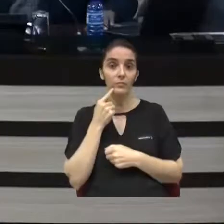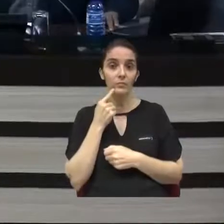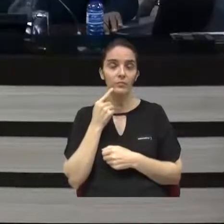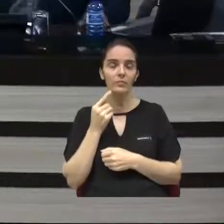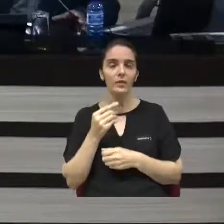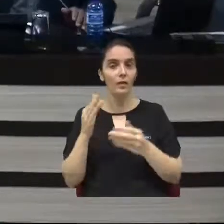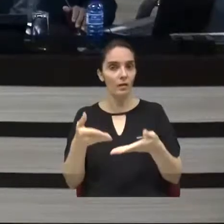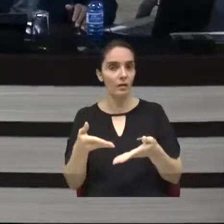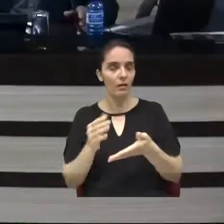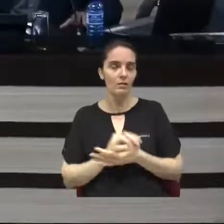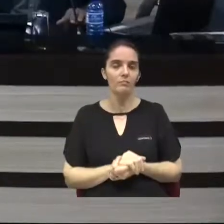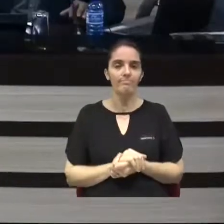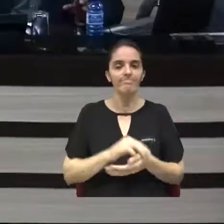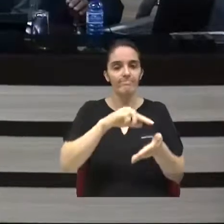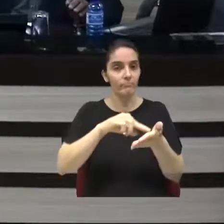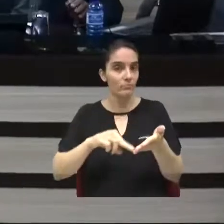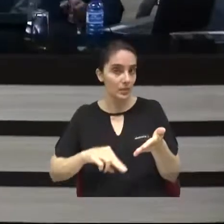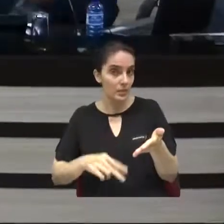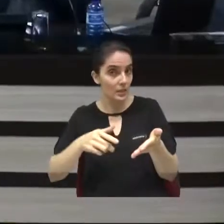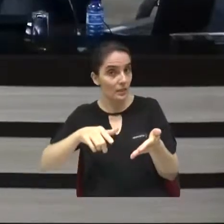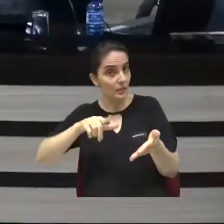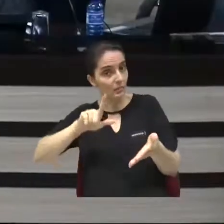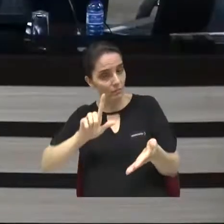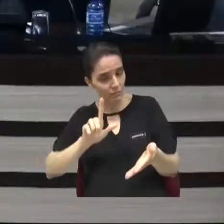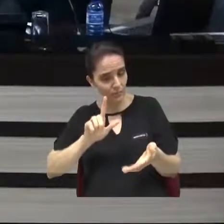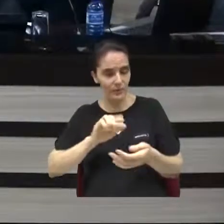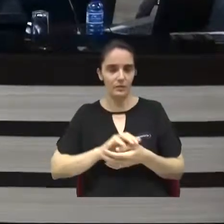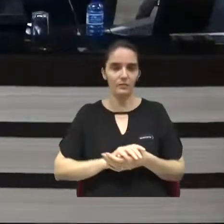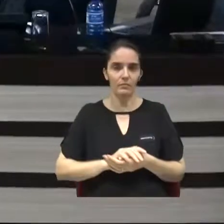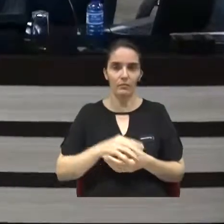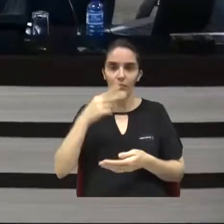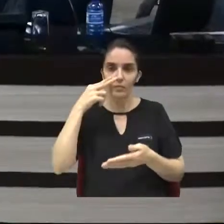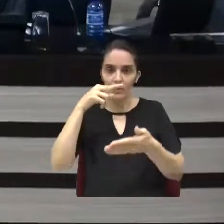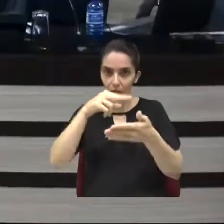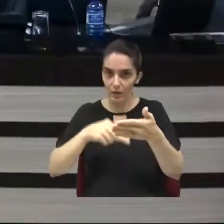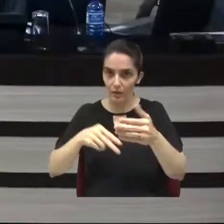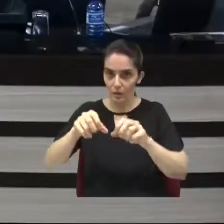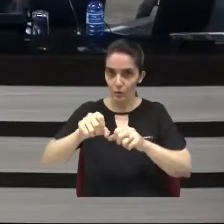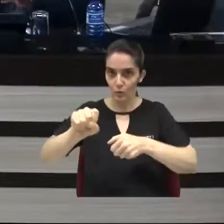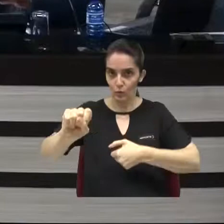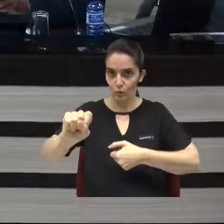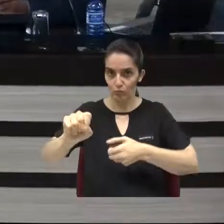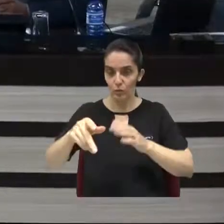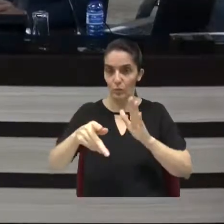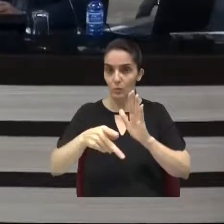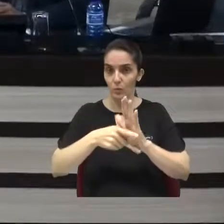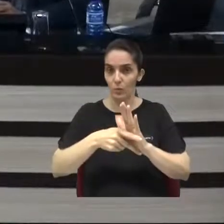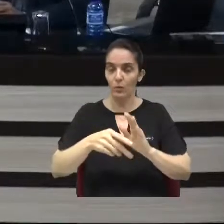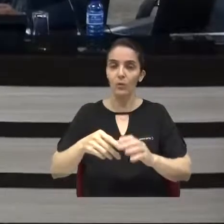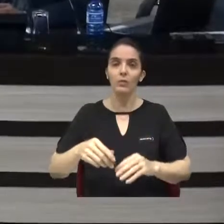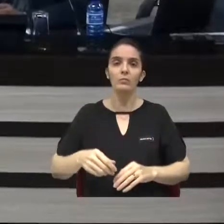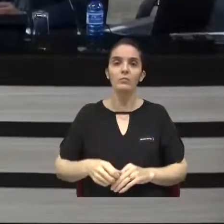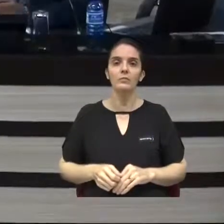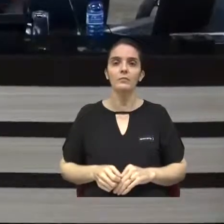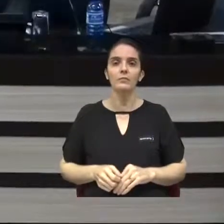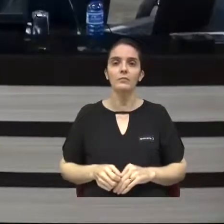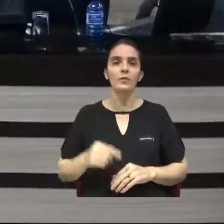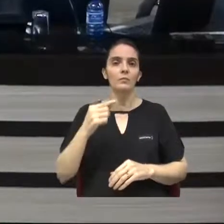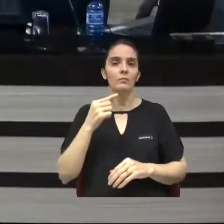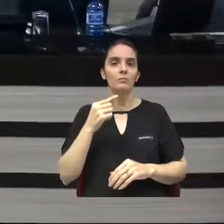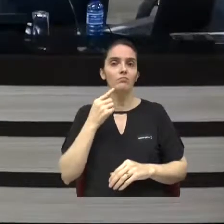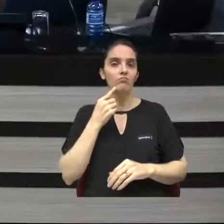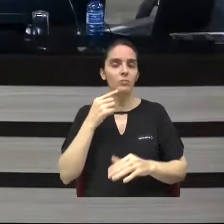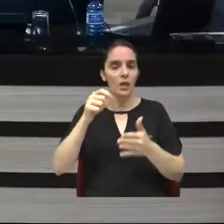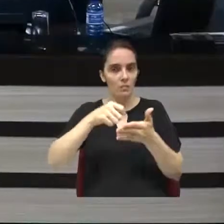da leitura do pedido, nós vamos ler um ofício enviado pelo vereador Cleiton Silva ao presidente da Câmara,